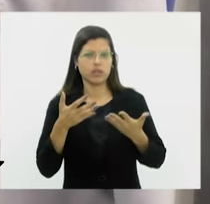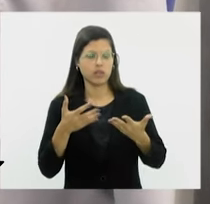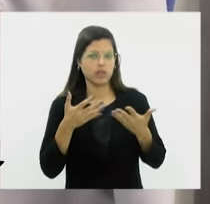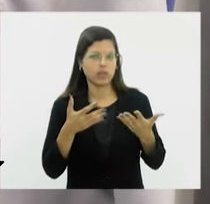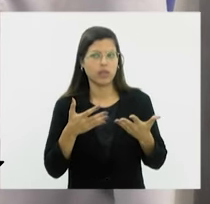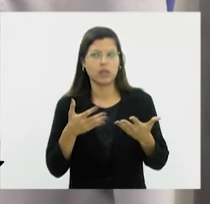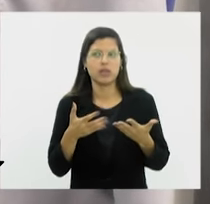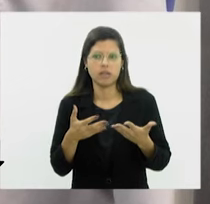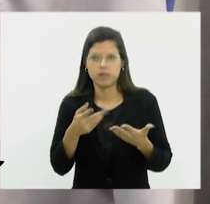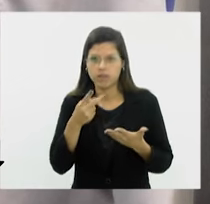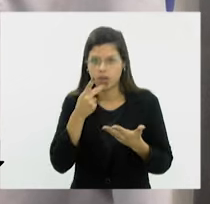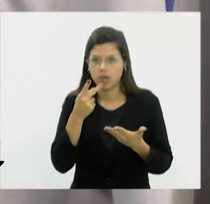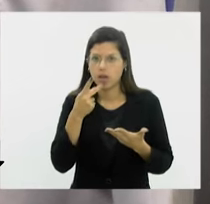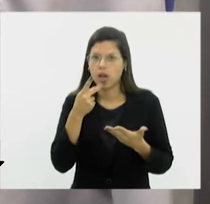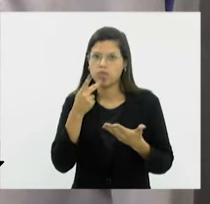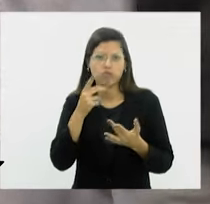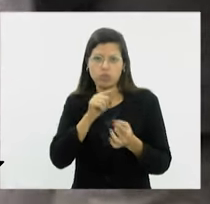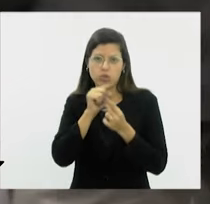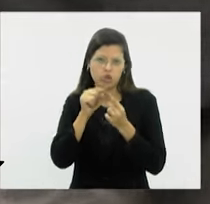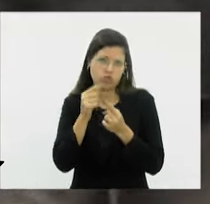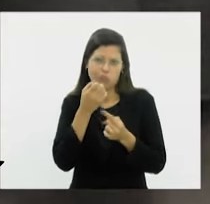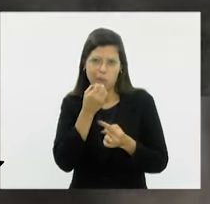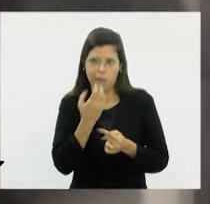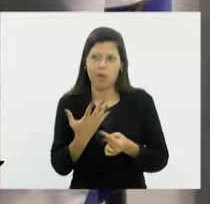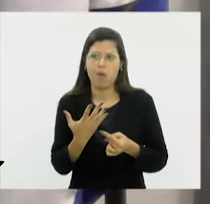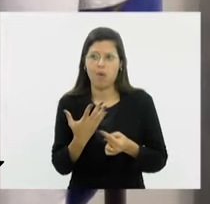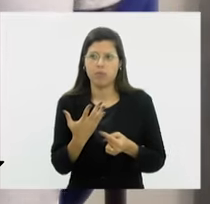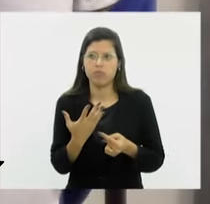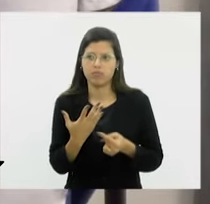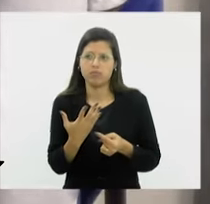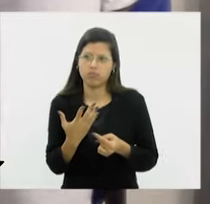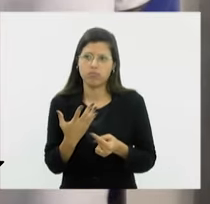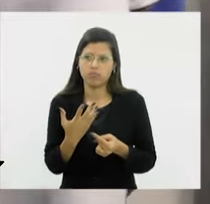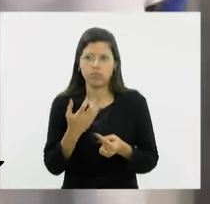boa intenção, e aí eu ousaria dizer que é uma boa